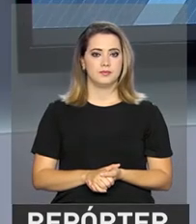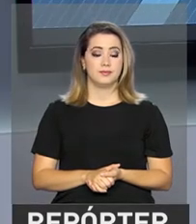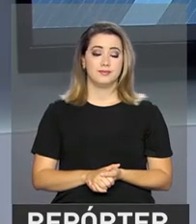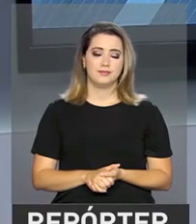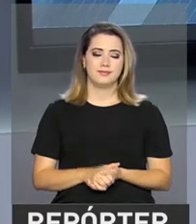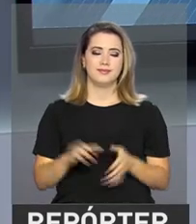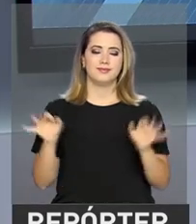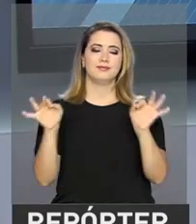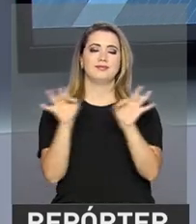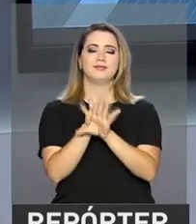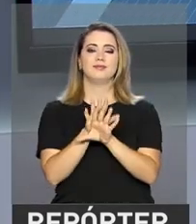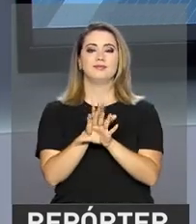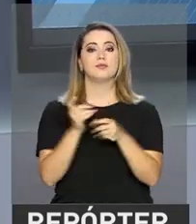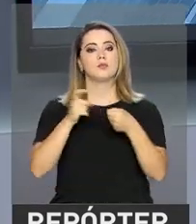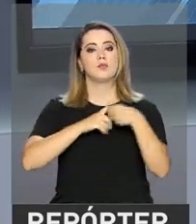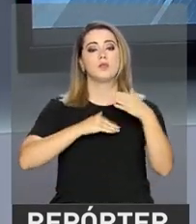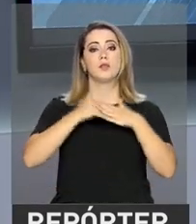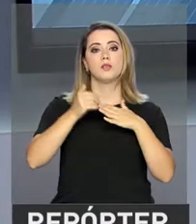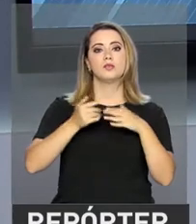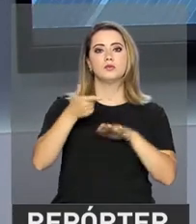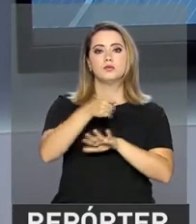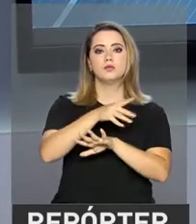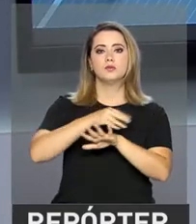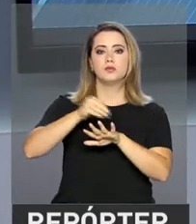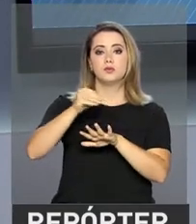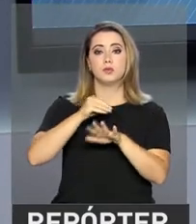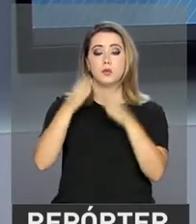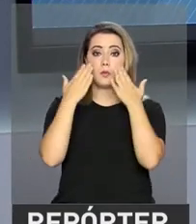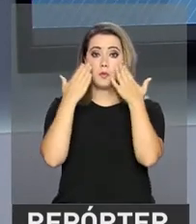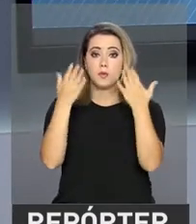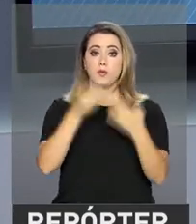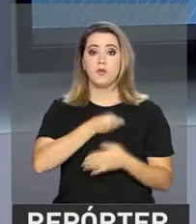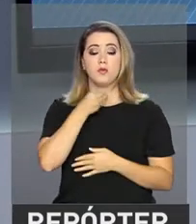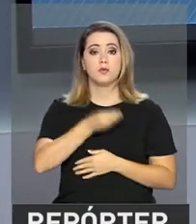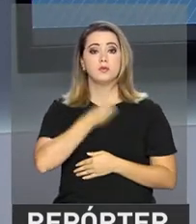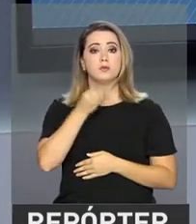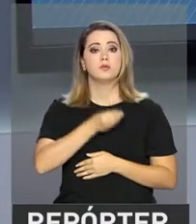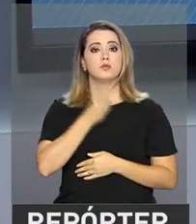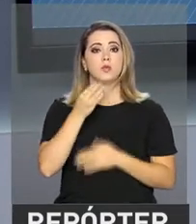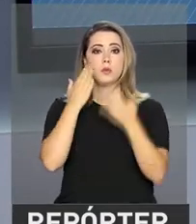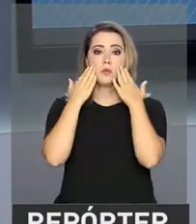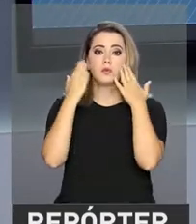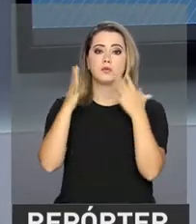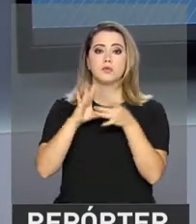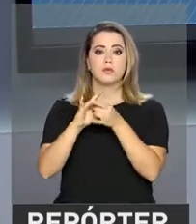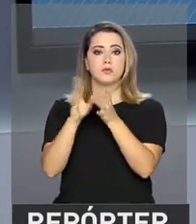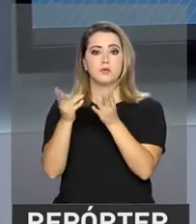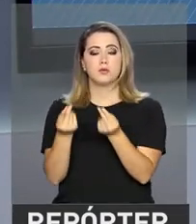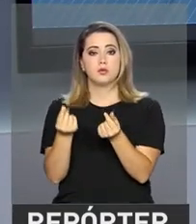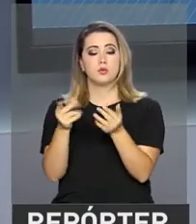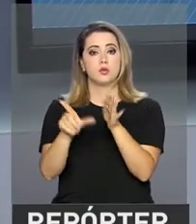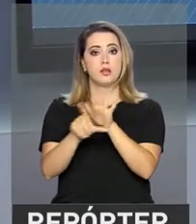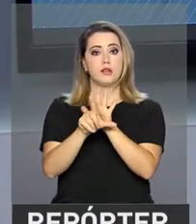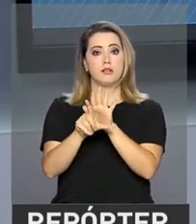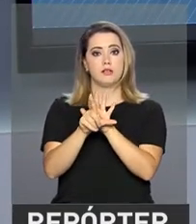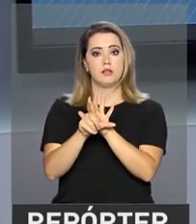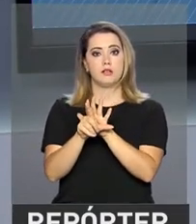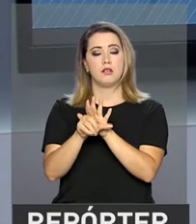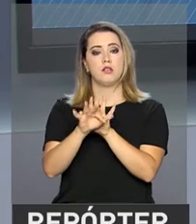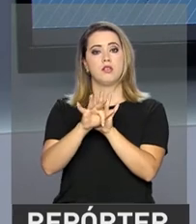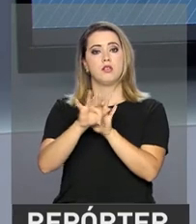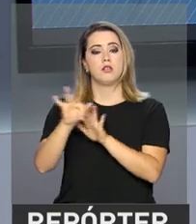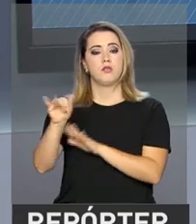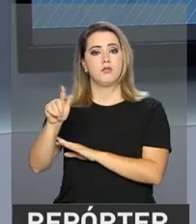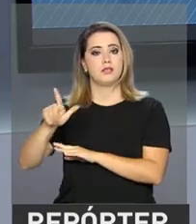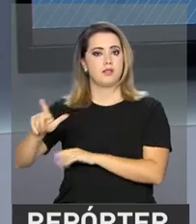E nós ficamos por aqui. Nós voltamos a qualquer momento com a transmissão ao vivo da cerimônia de homologação do decreto de recuperação